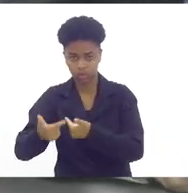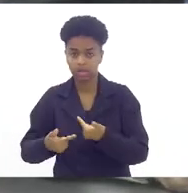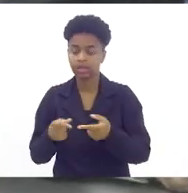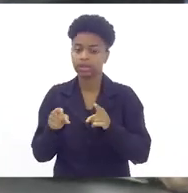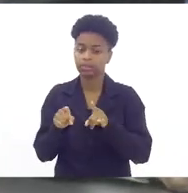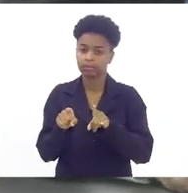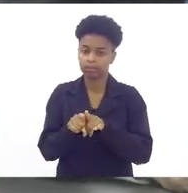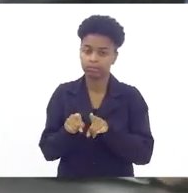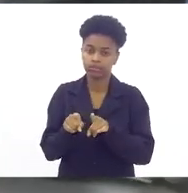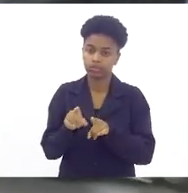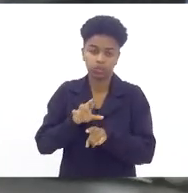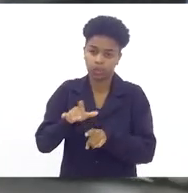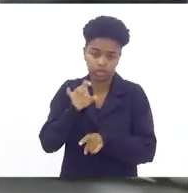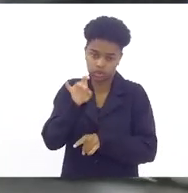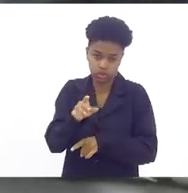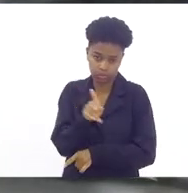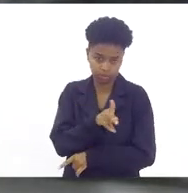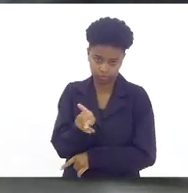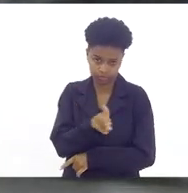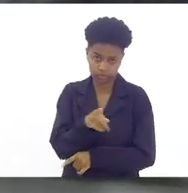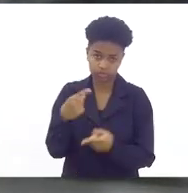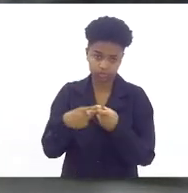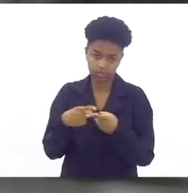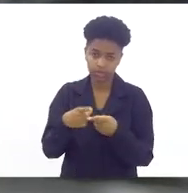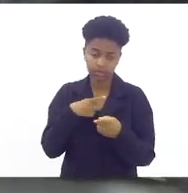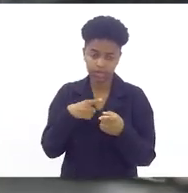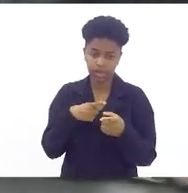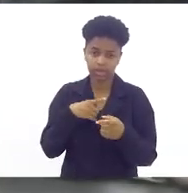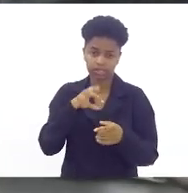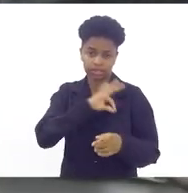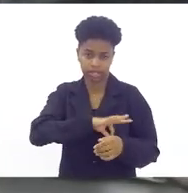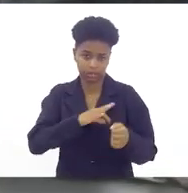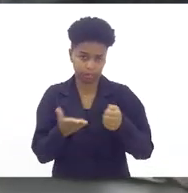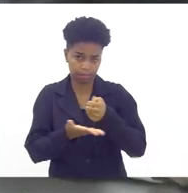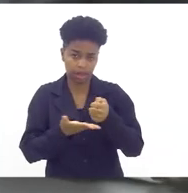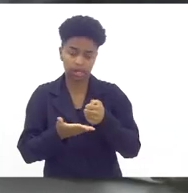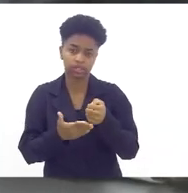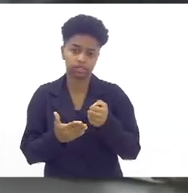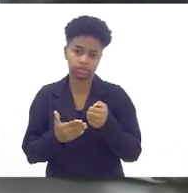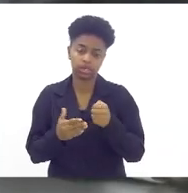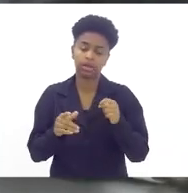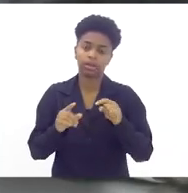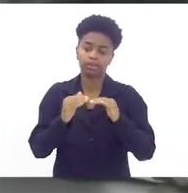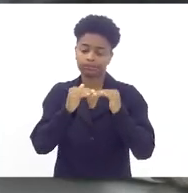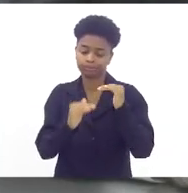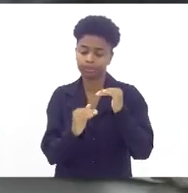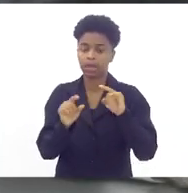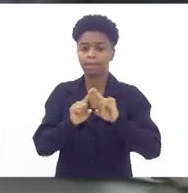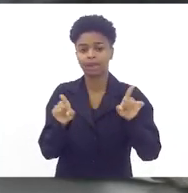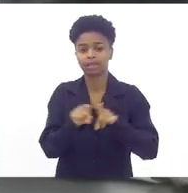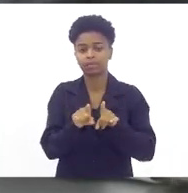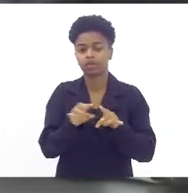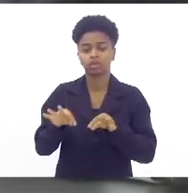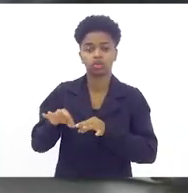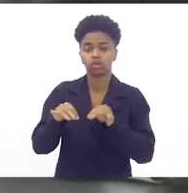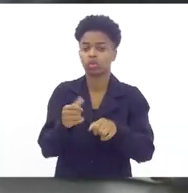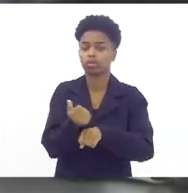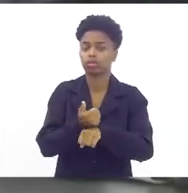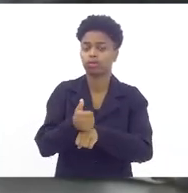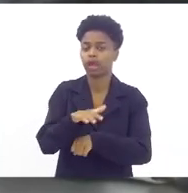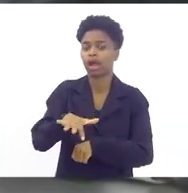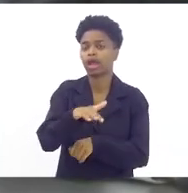andamento não só dos professores que estão parados no piso no magistério mas todos os seus profissionais de educação porque obviamente essa discussão tem que ser feita